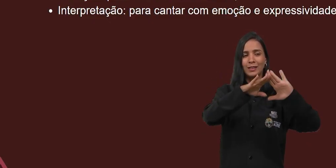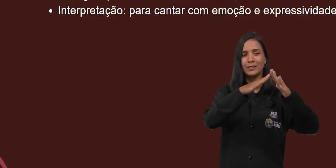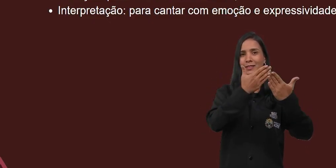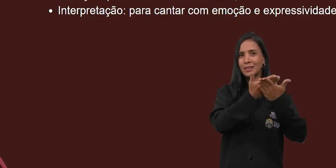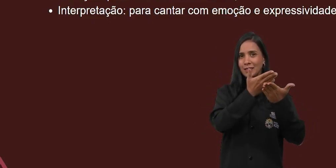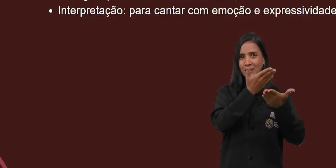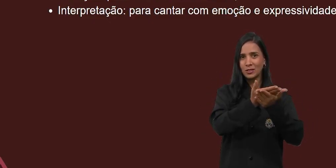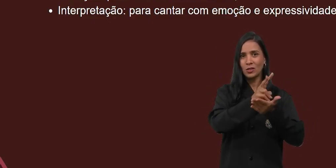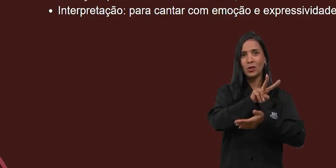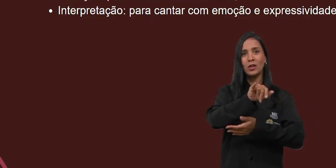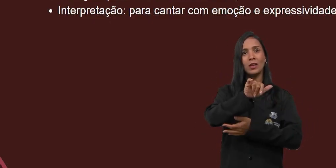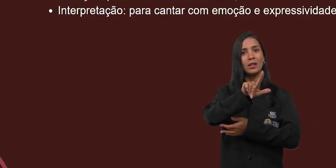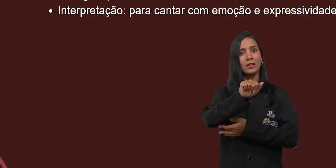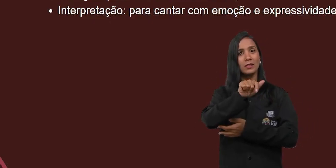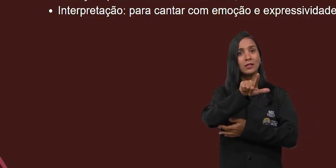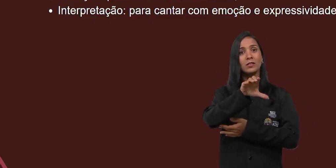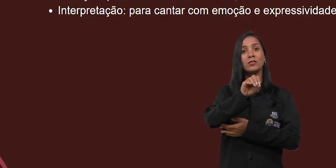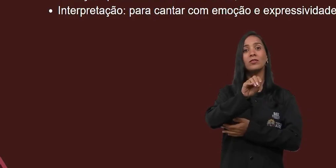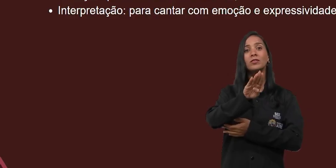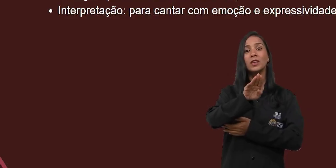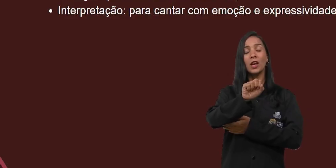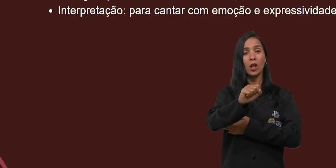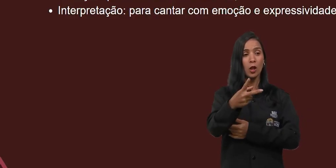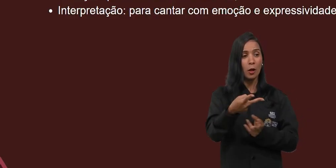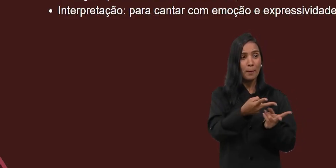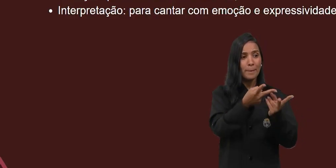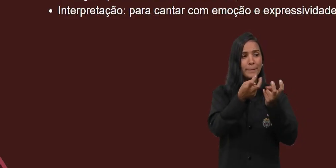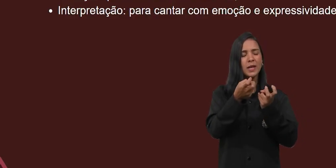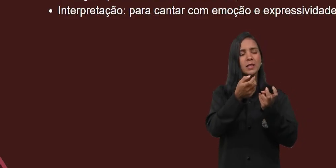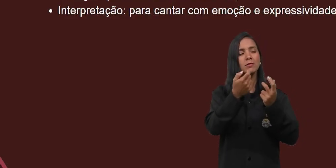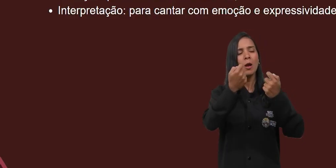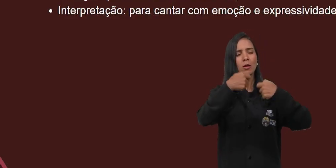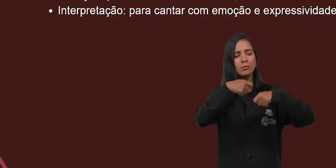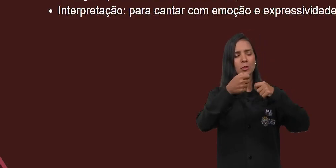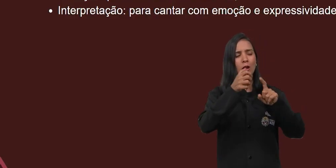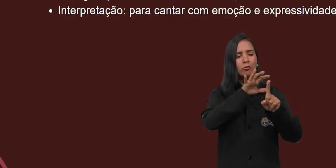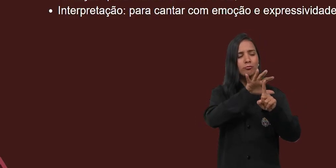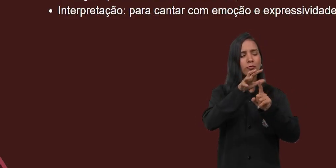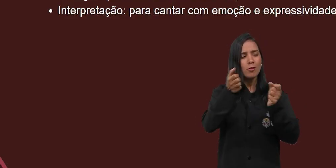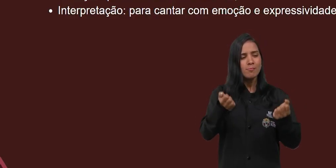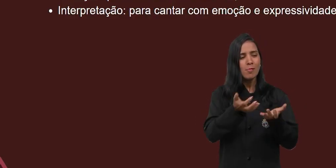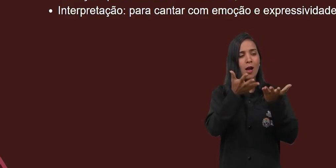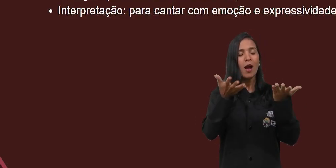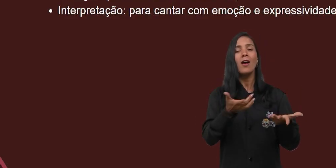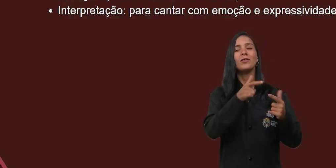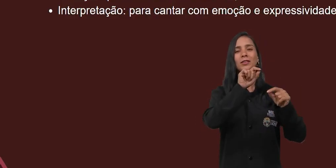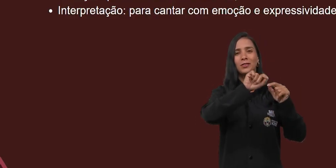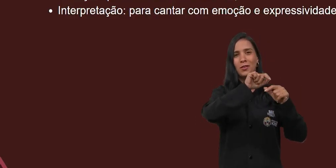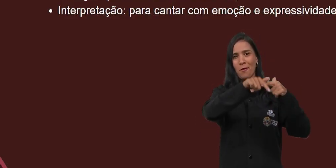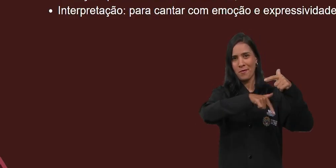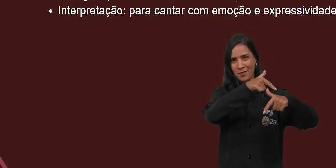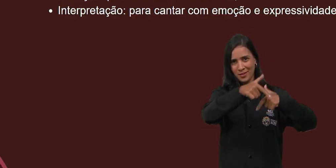quando Villa-Lobos percebeu essa necessidade de produzir